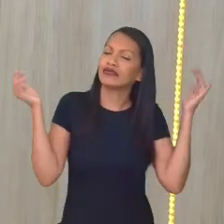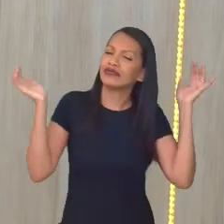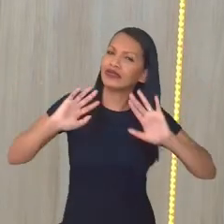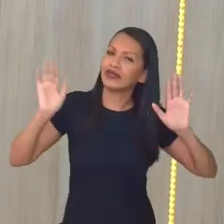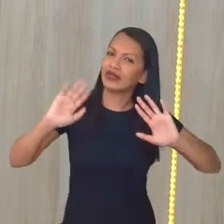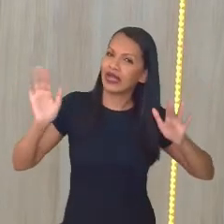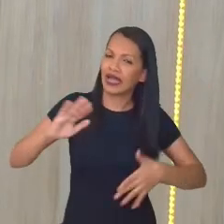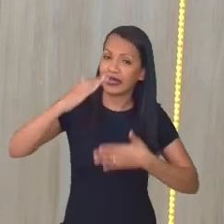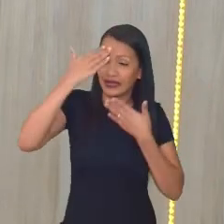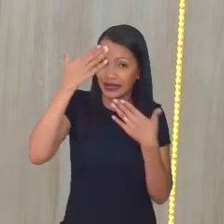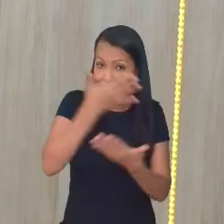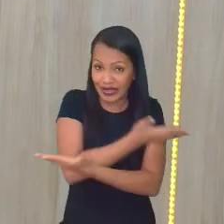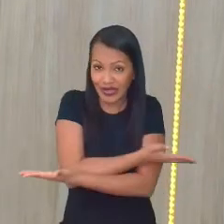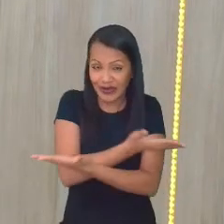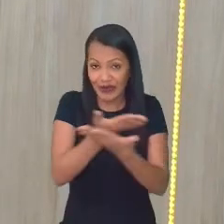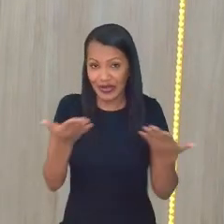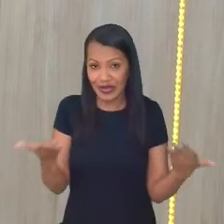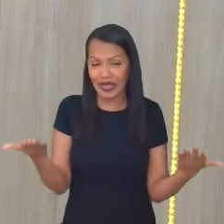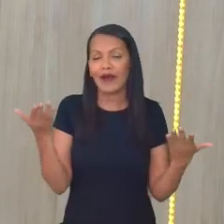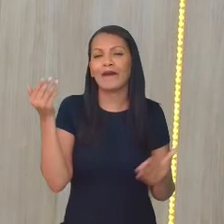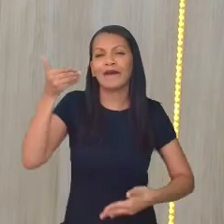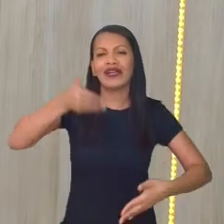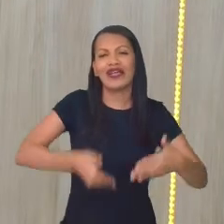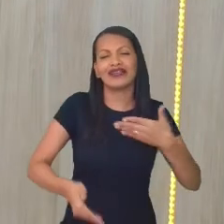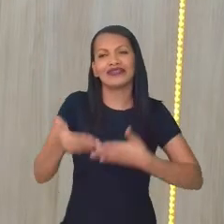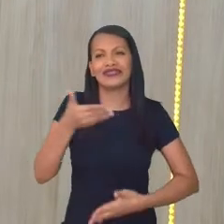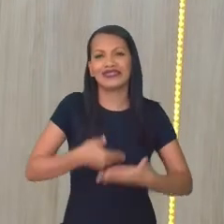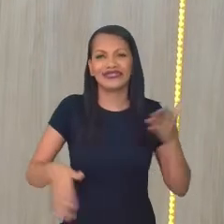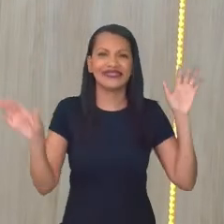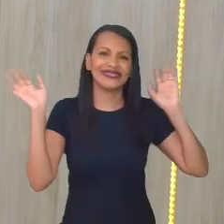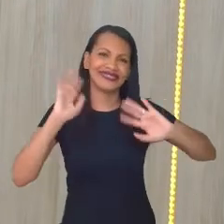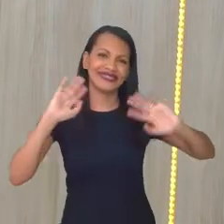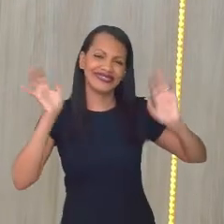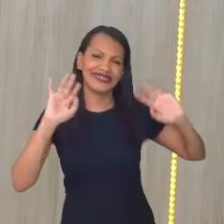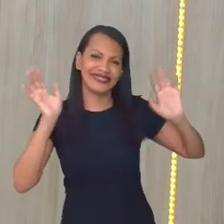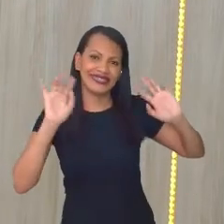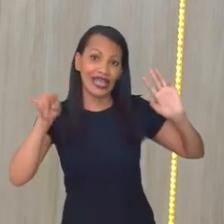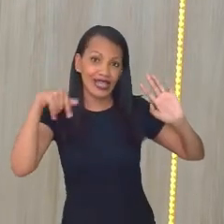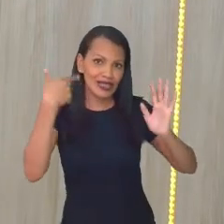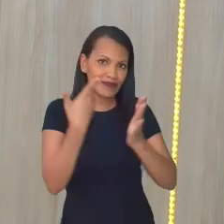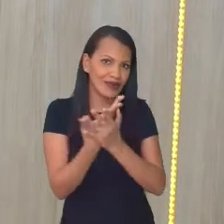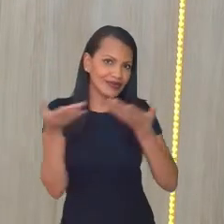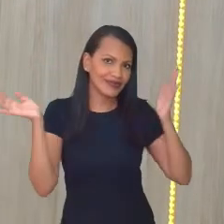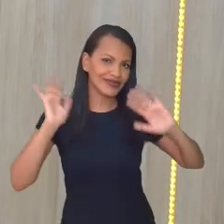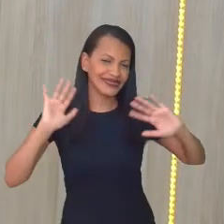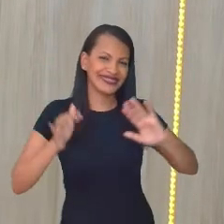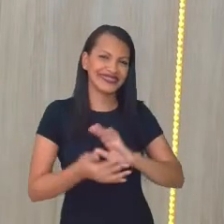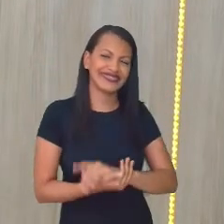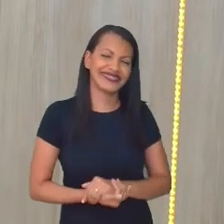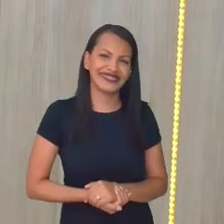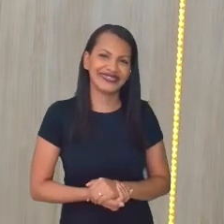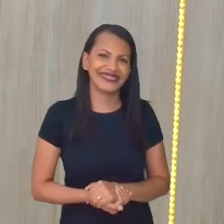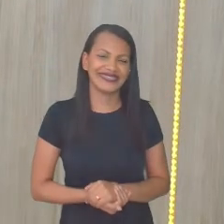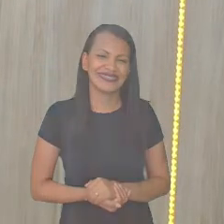despedindo, agradecendo a todos vocês pela participação. Tchau, tchau, pessoal. Até a próxima aula.